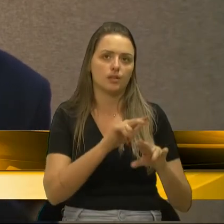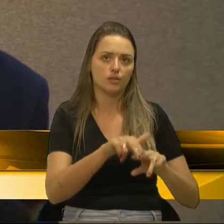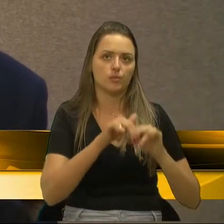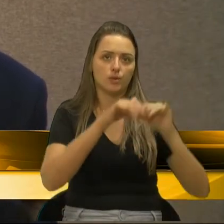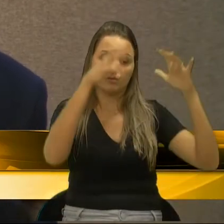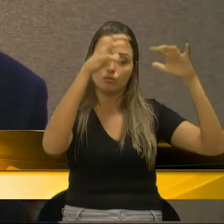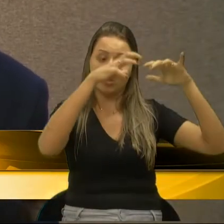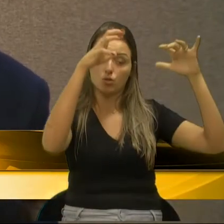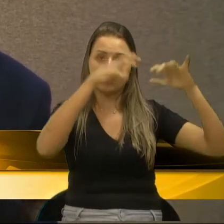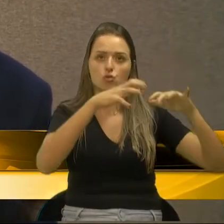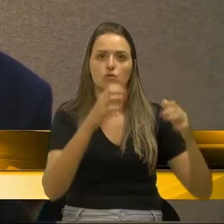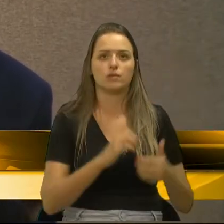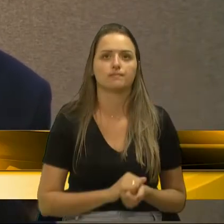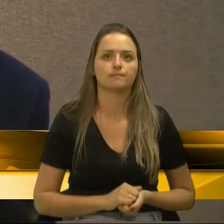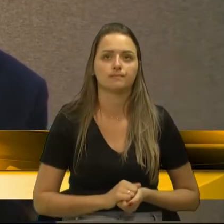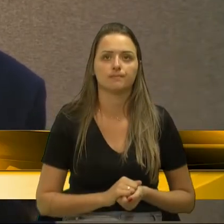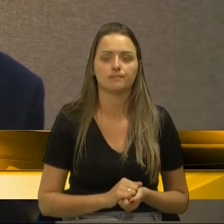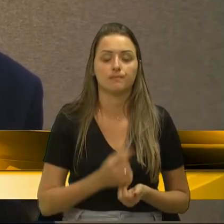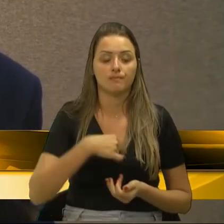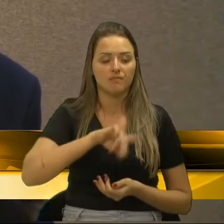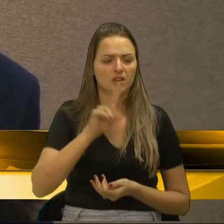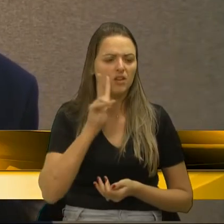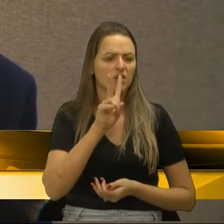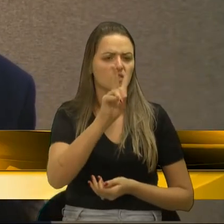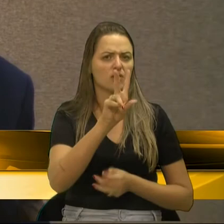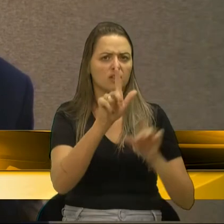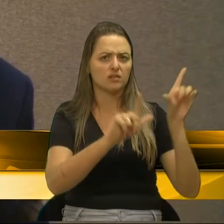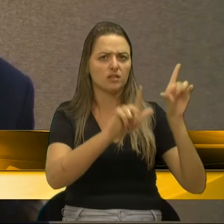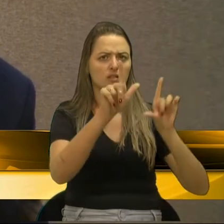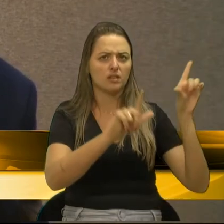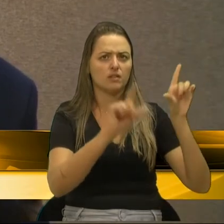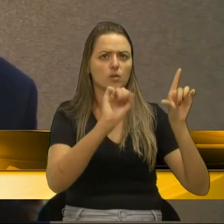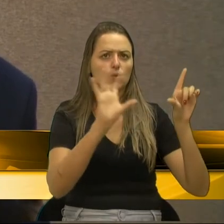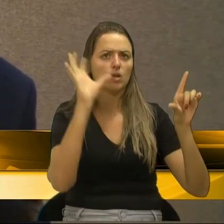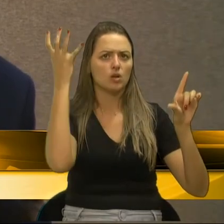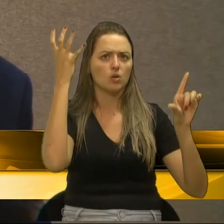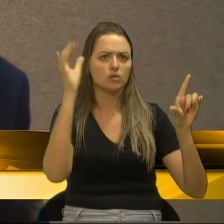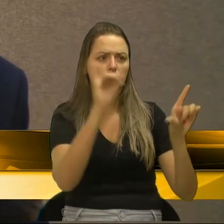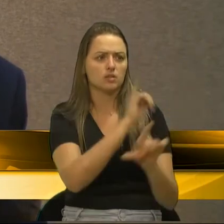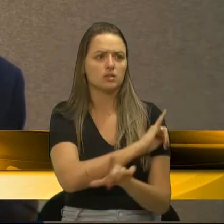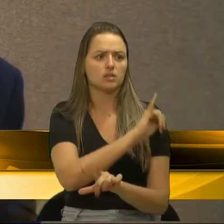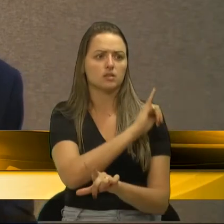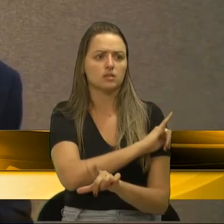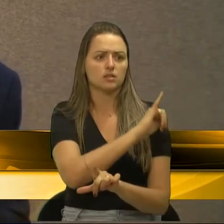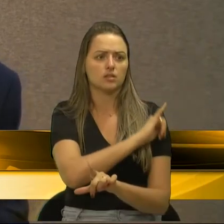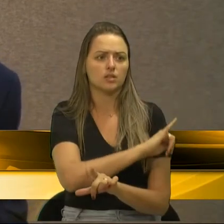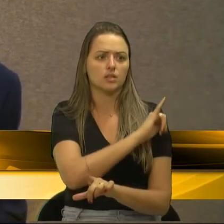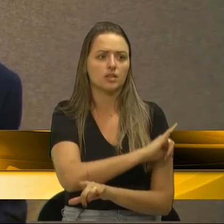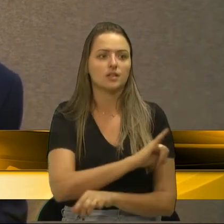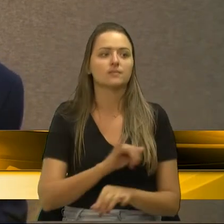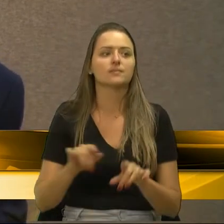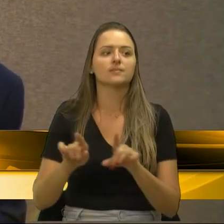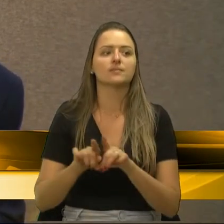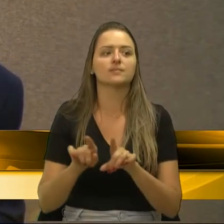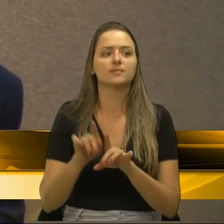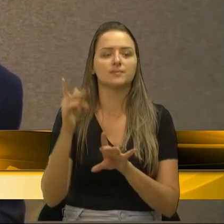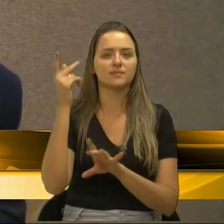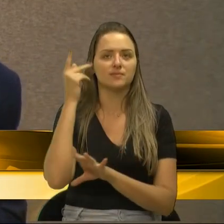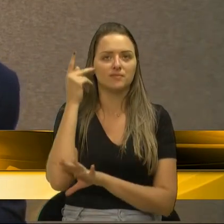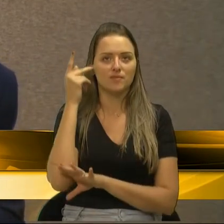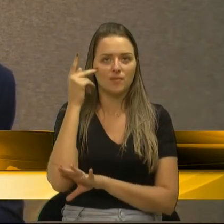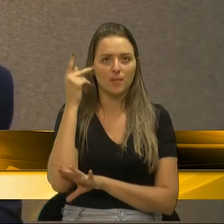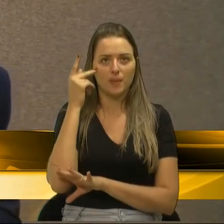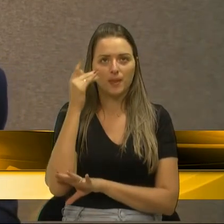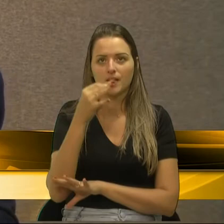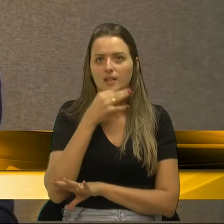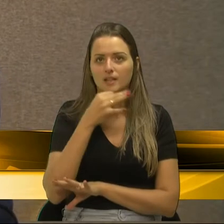chuvas. E aí, assistindo o noticiário, o que aconteceu ontem no Rio de Janeiro e essa madrugada em São Paulo, que Caxias